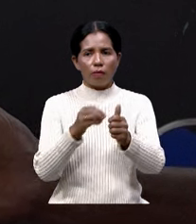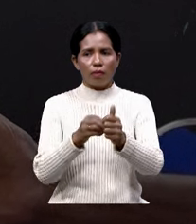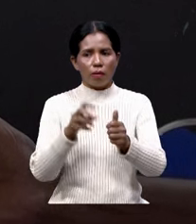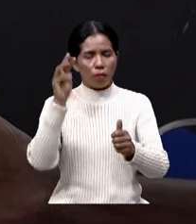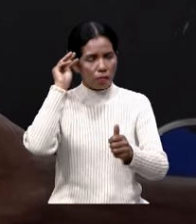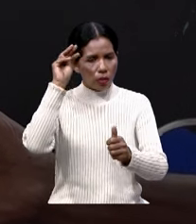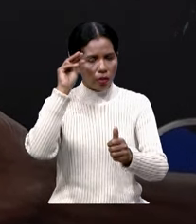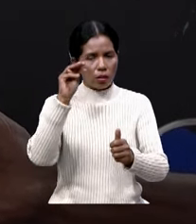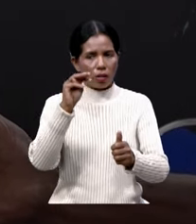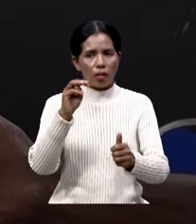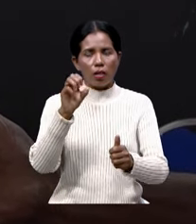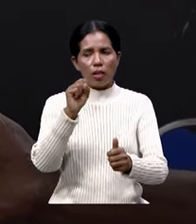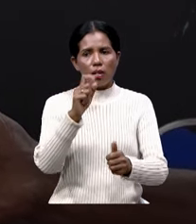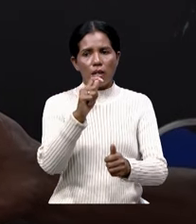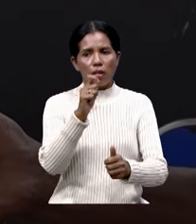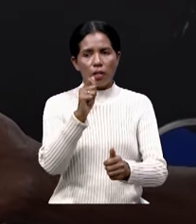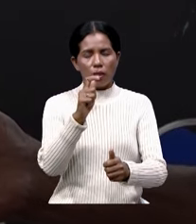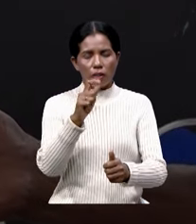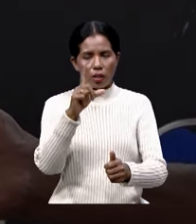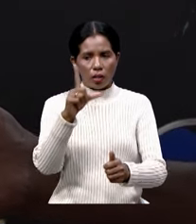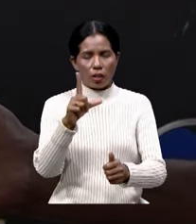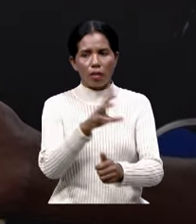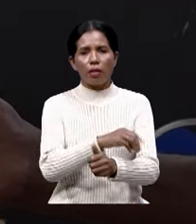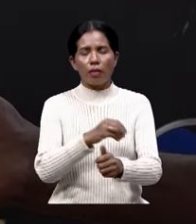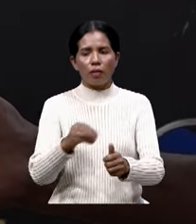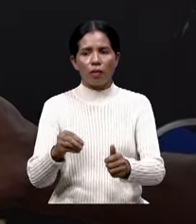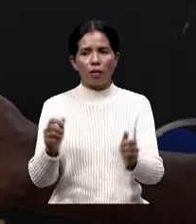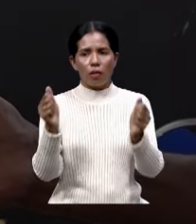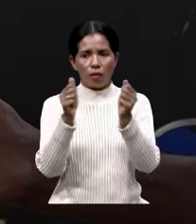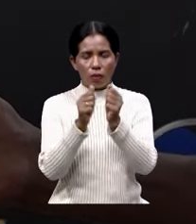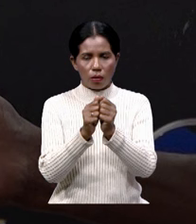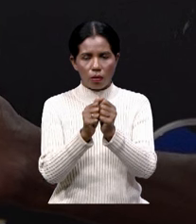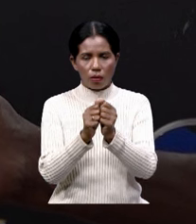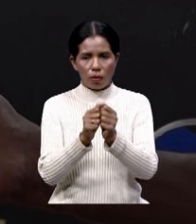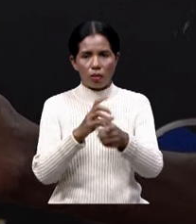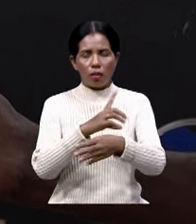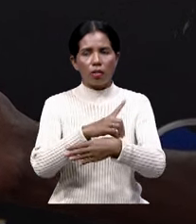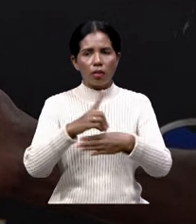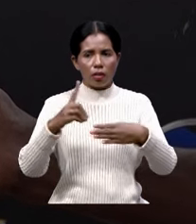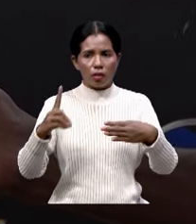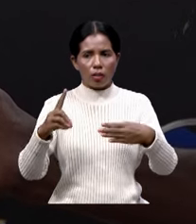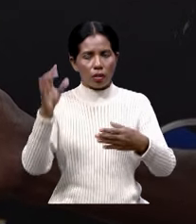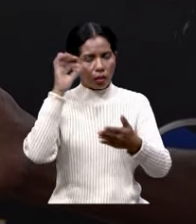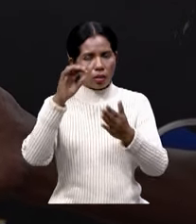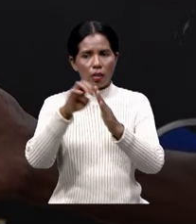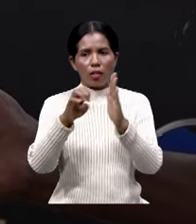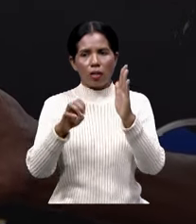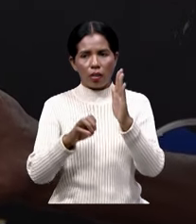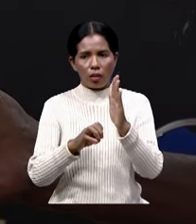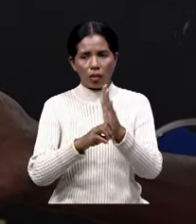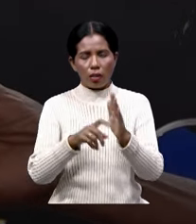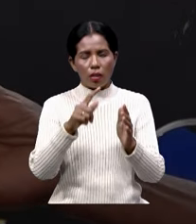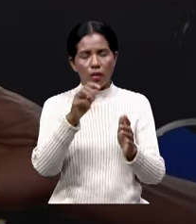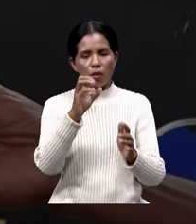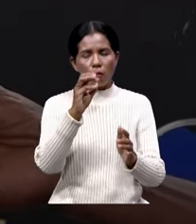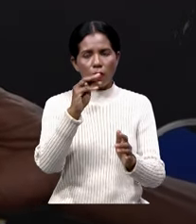ministério estatal administração estatal ho direção ho secretaria estado tu pun minha